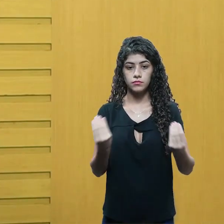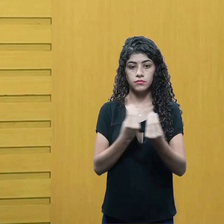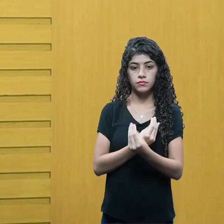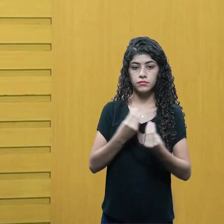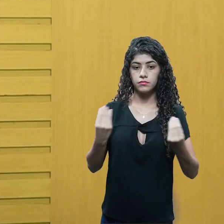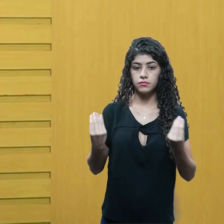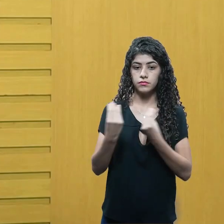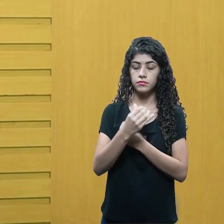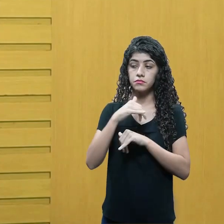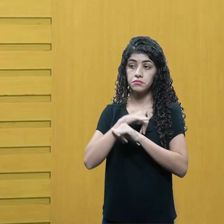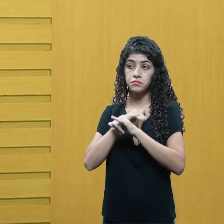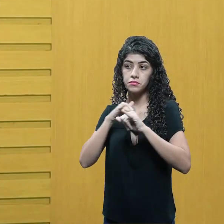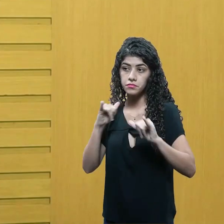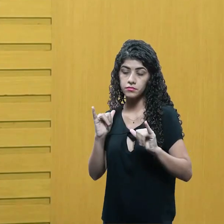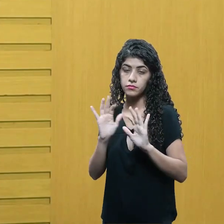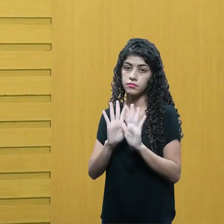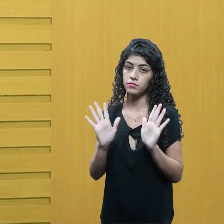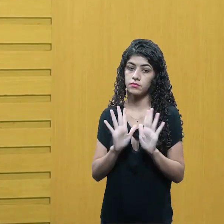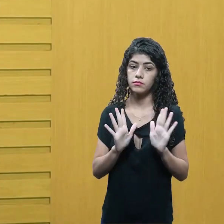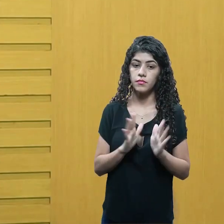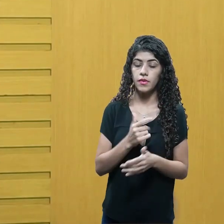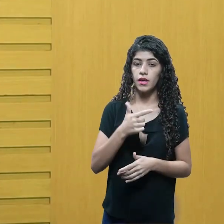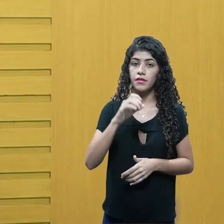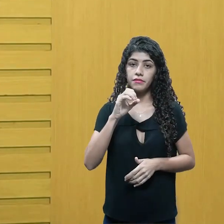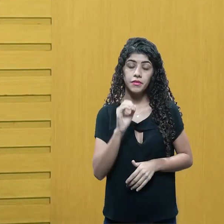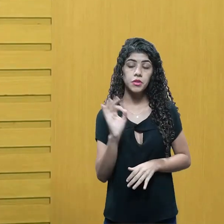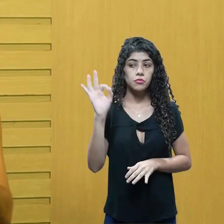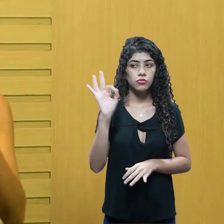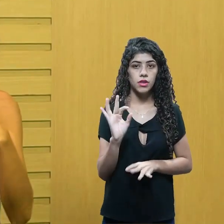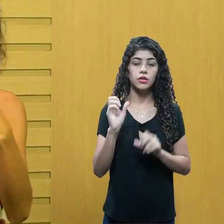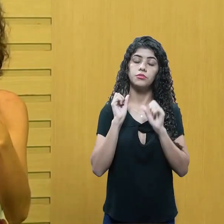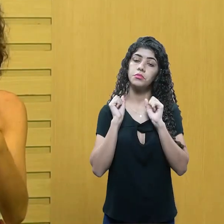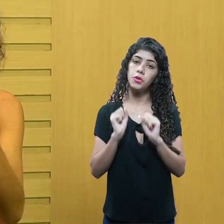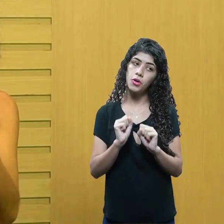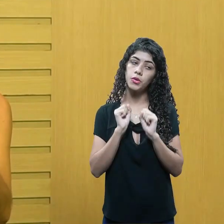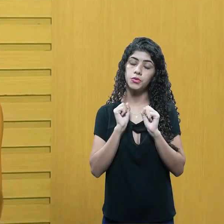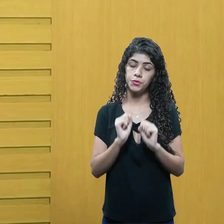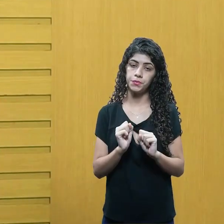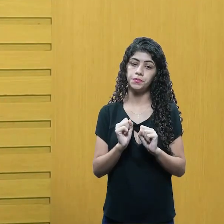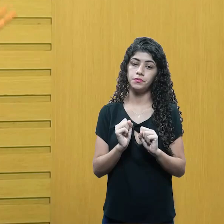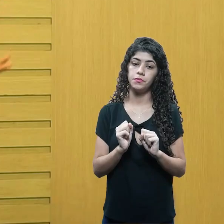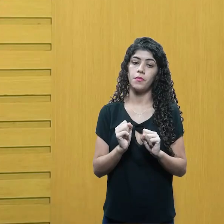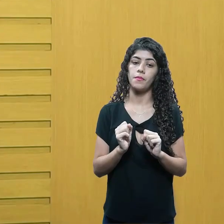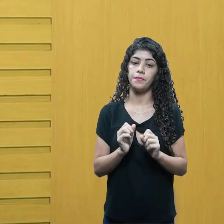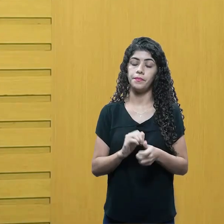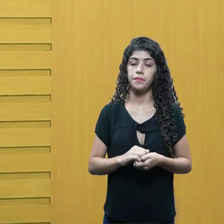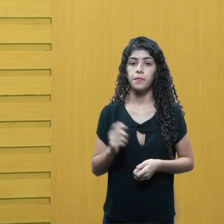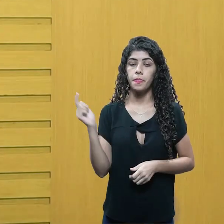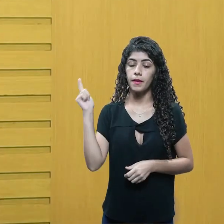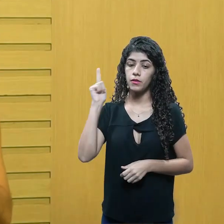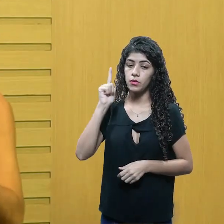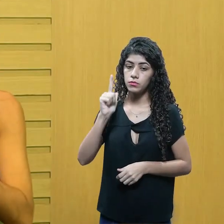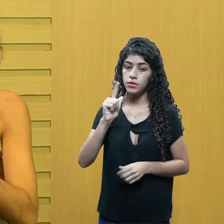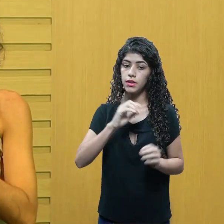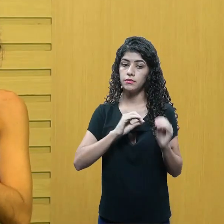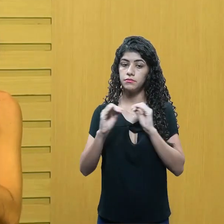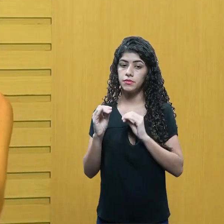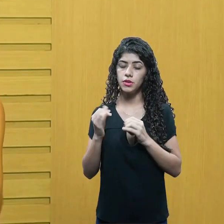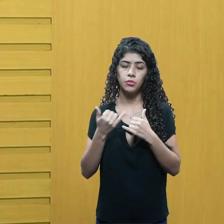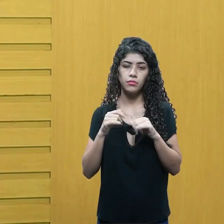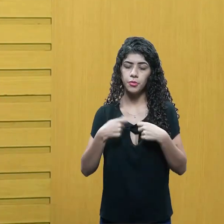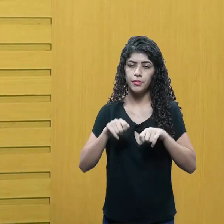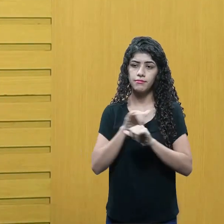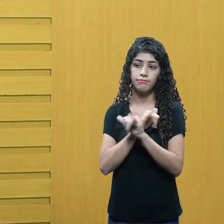relocando recursos sem comunicar a Ancine. Até 20% desse orçamento total, você